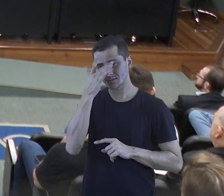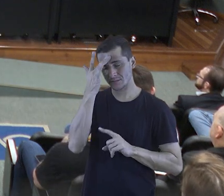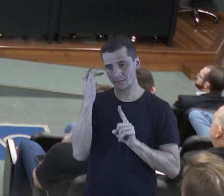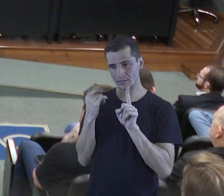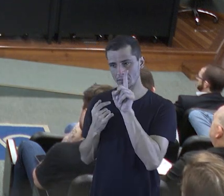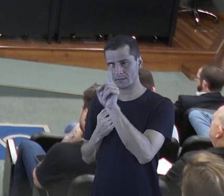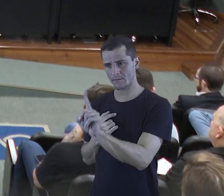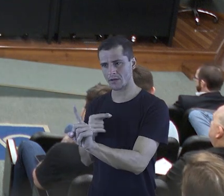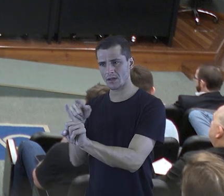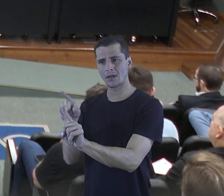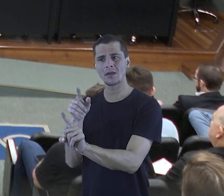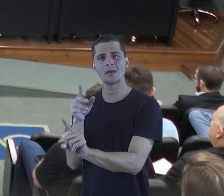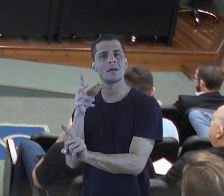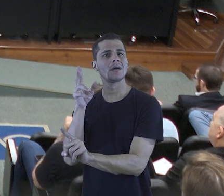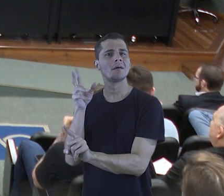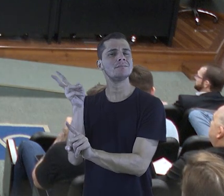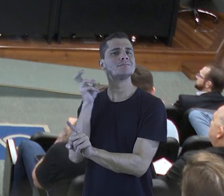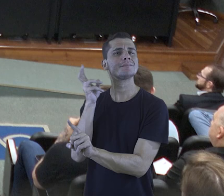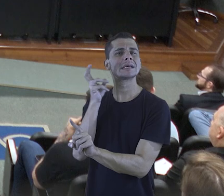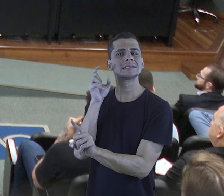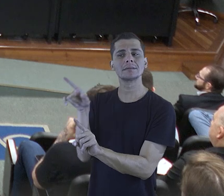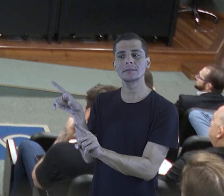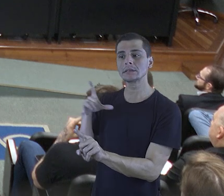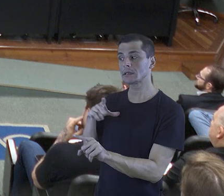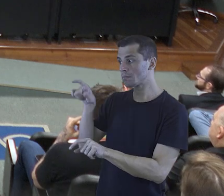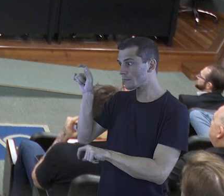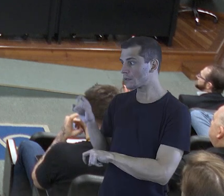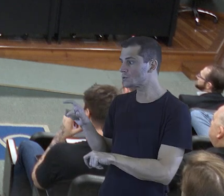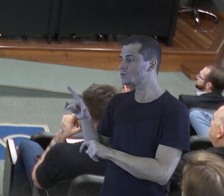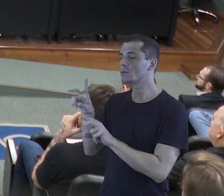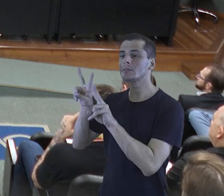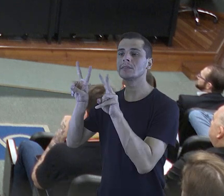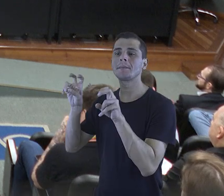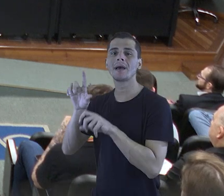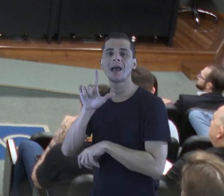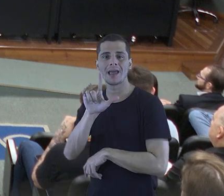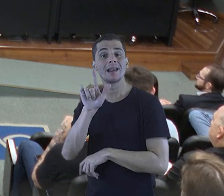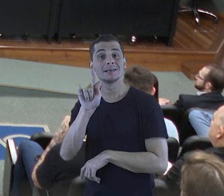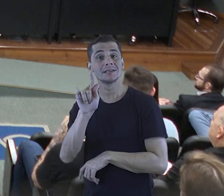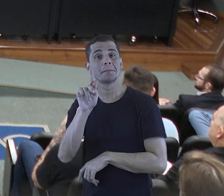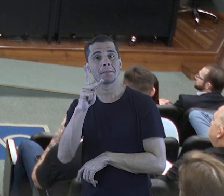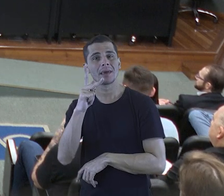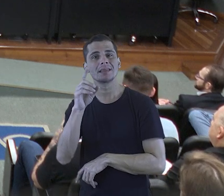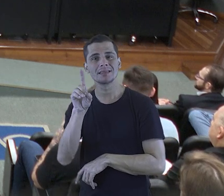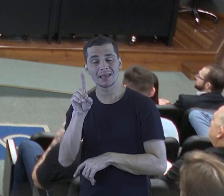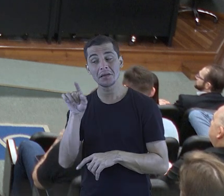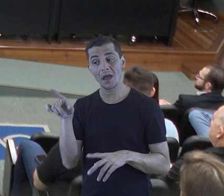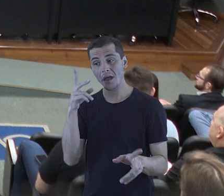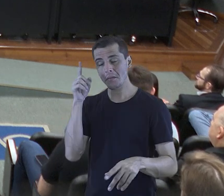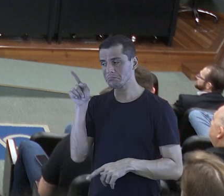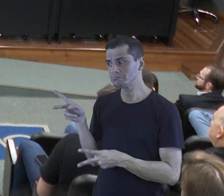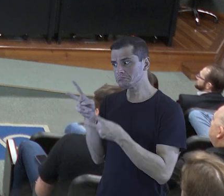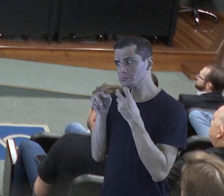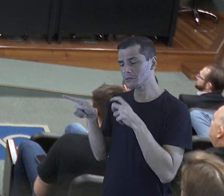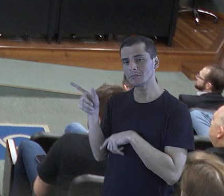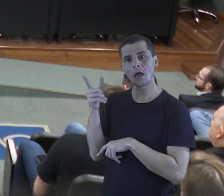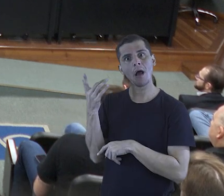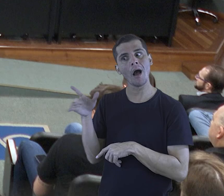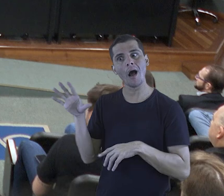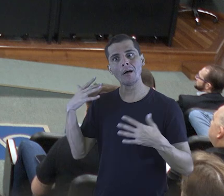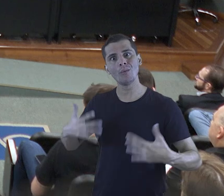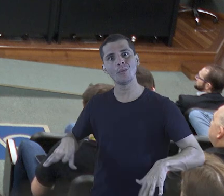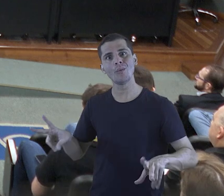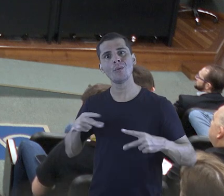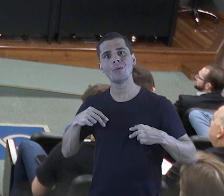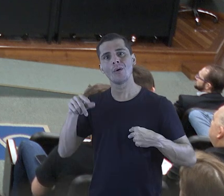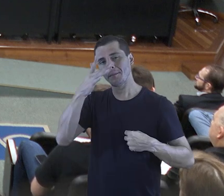nessa rede e falei para o rapaz do balcão. E foi engraçado, quando eu estava andando para ir para balcão, eu escutei LGPD. Falei, que legal,